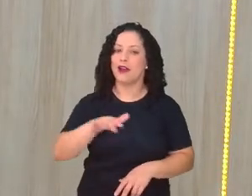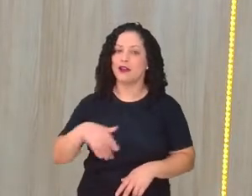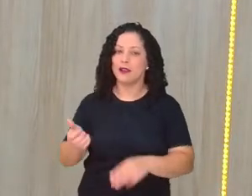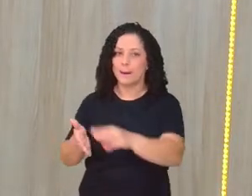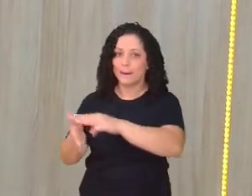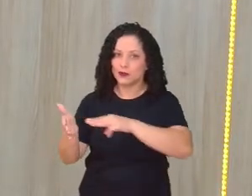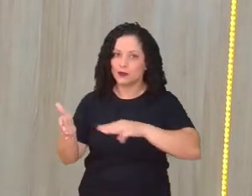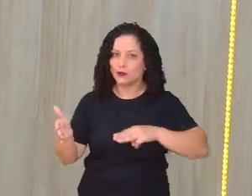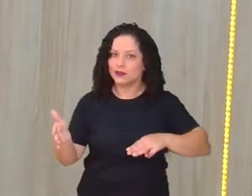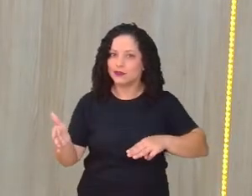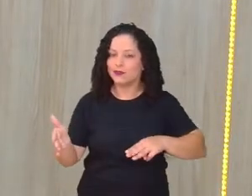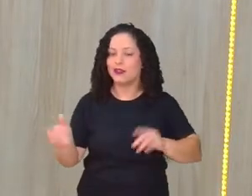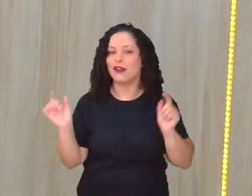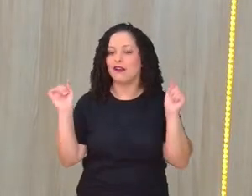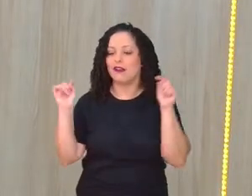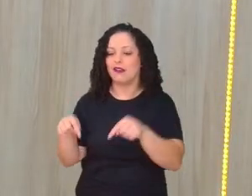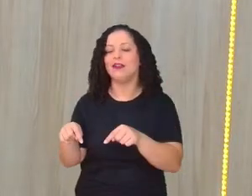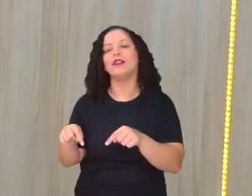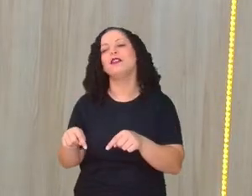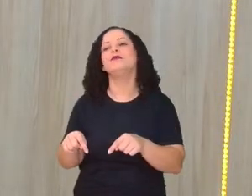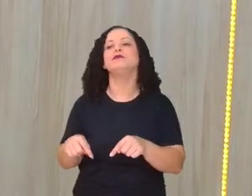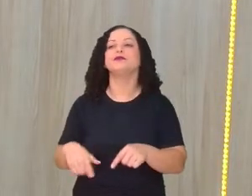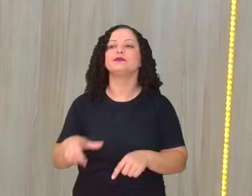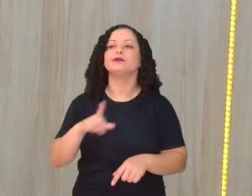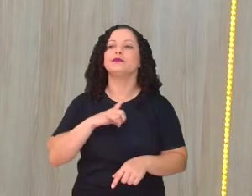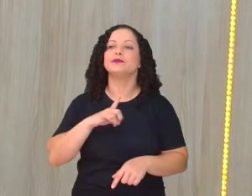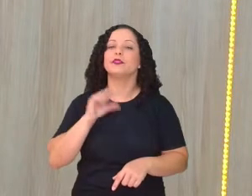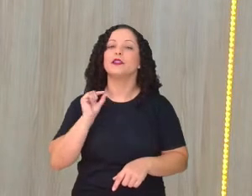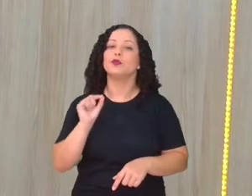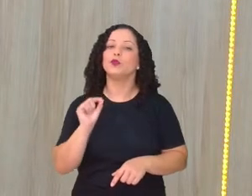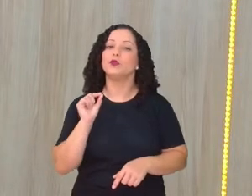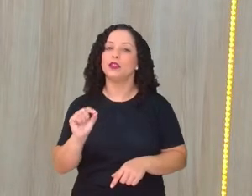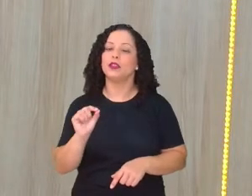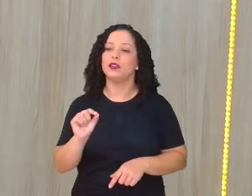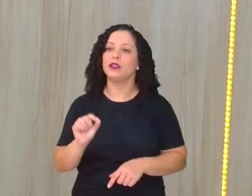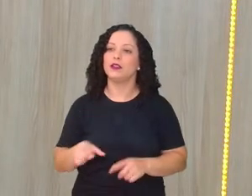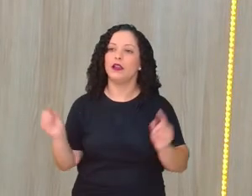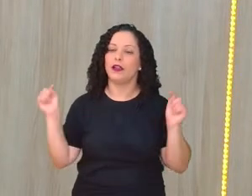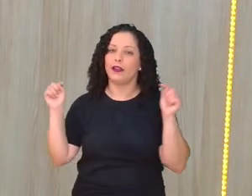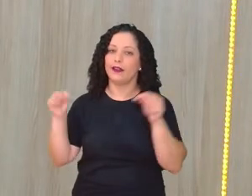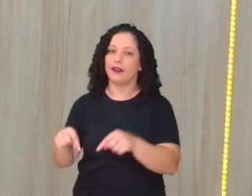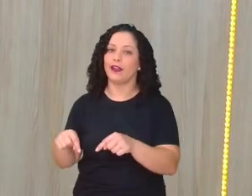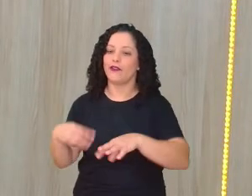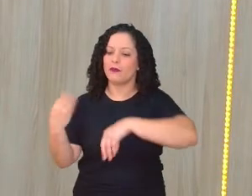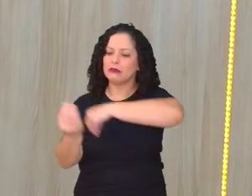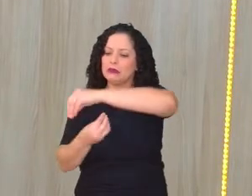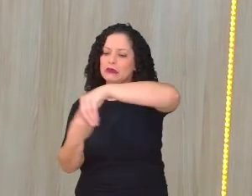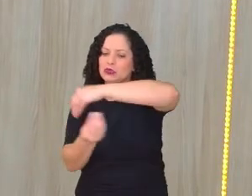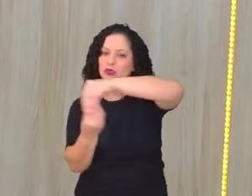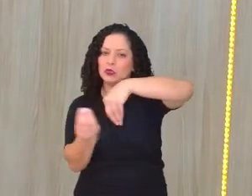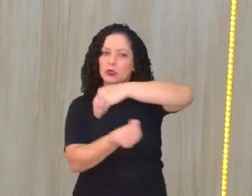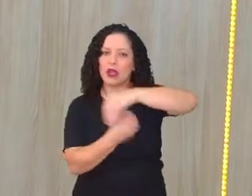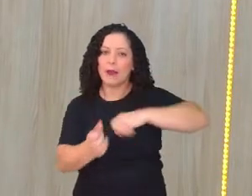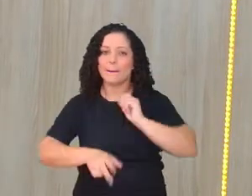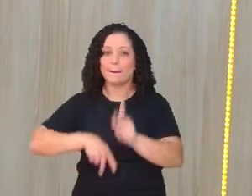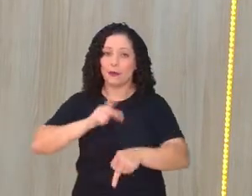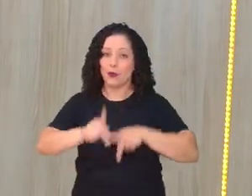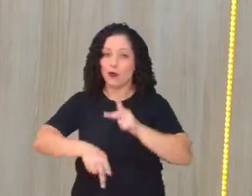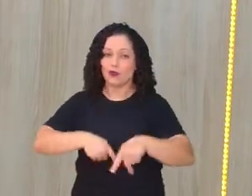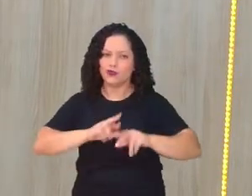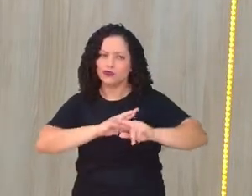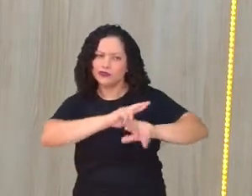Mesopotâmia, ela vai se constituir aí como uma civilização heterogênea, né, porque a gente vai